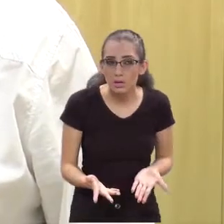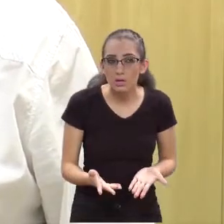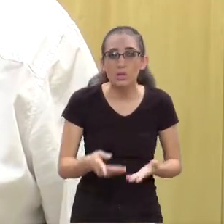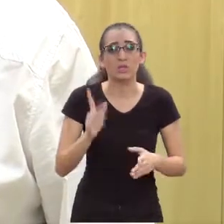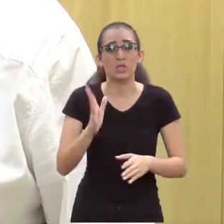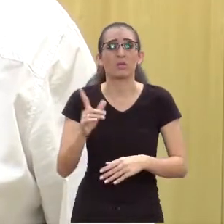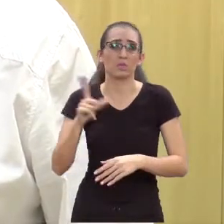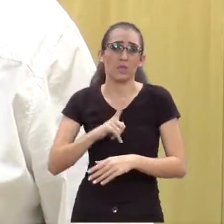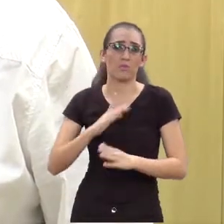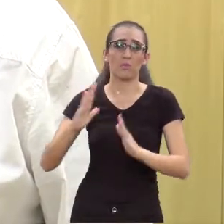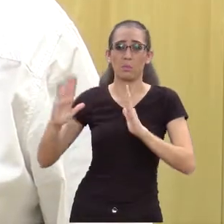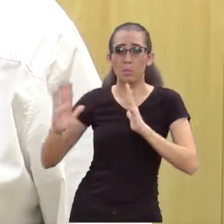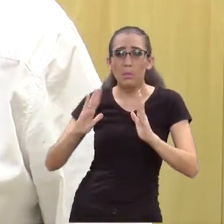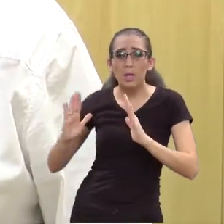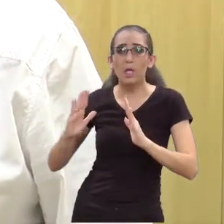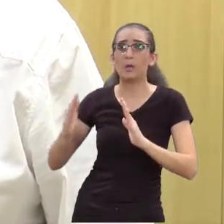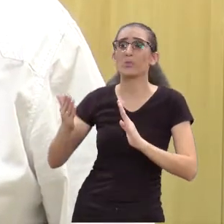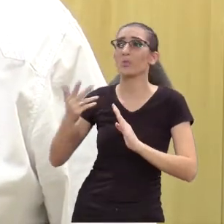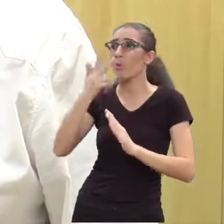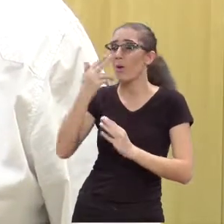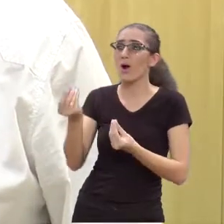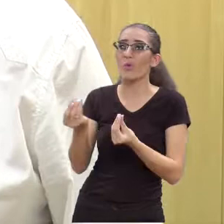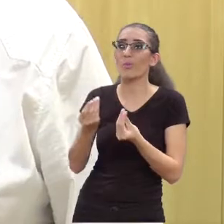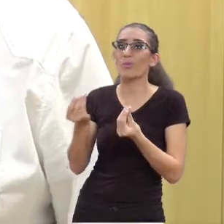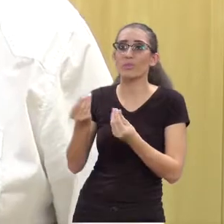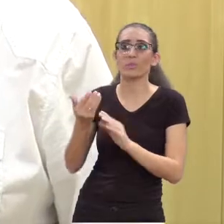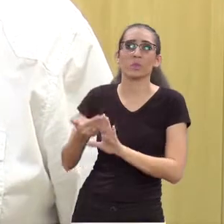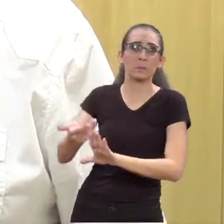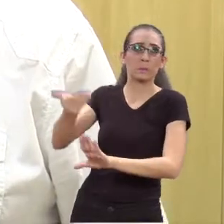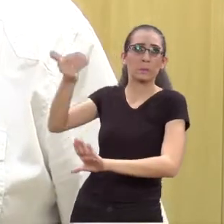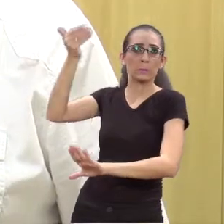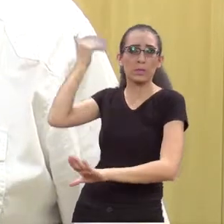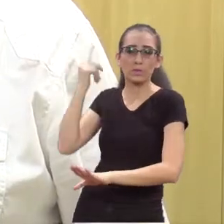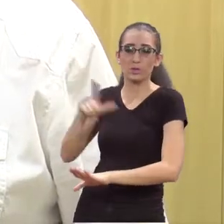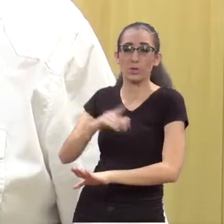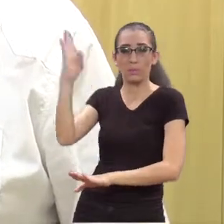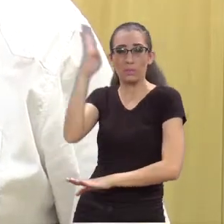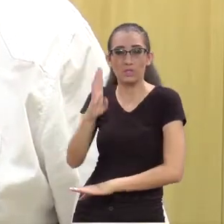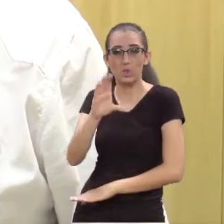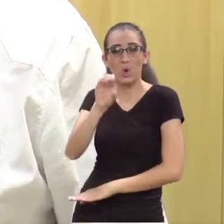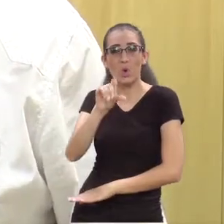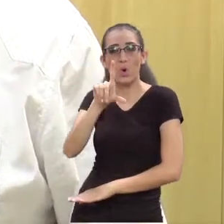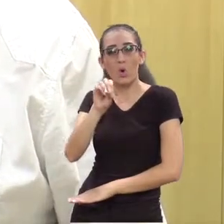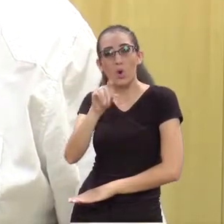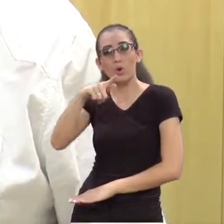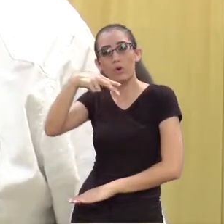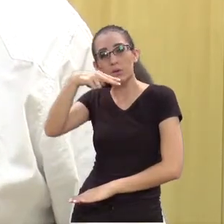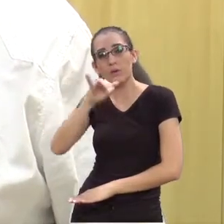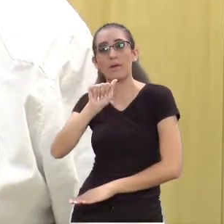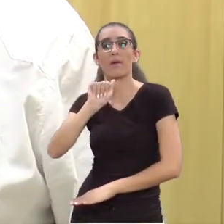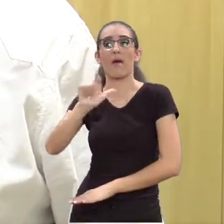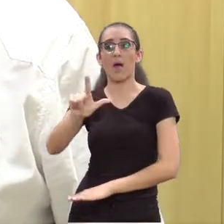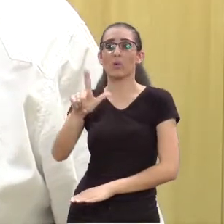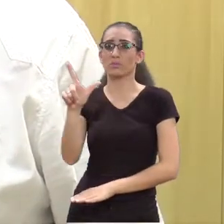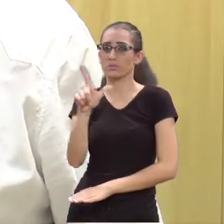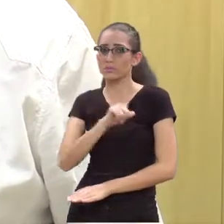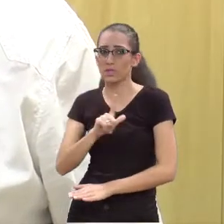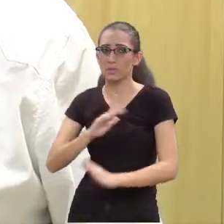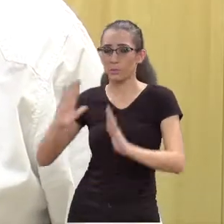desde de uma época assim mais distante no período ainda do mundo no brasil colonial a